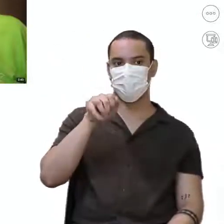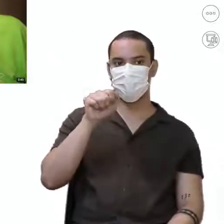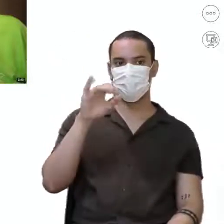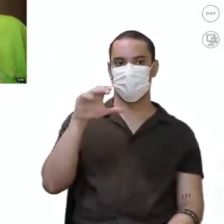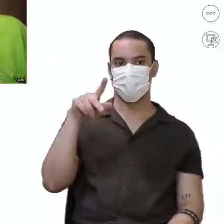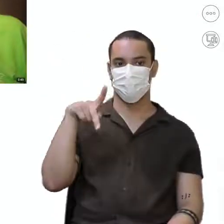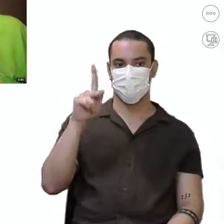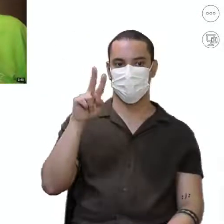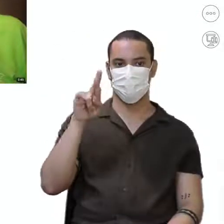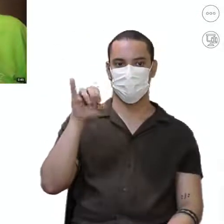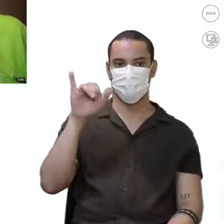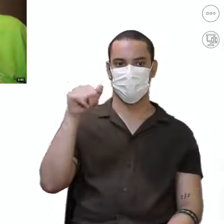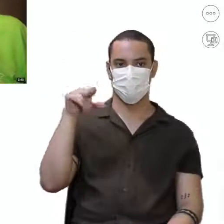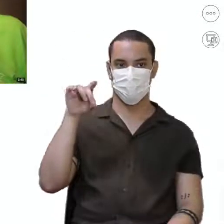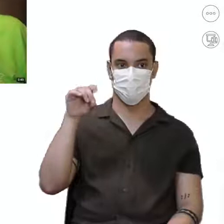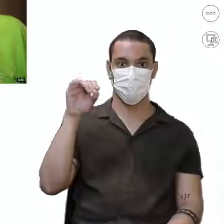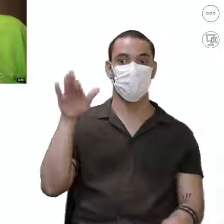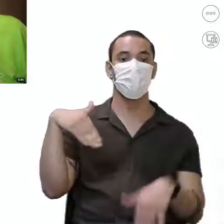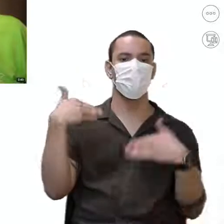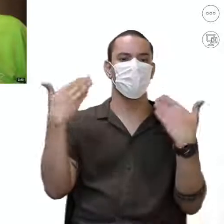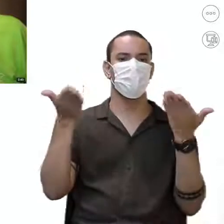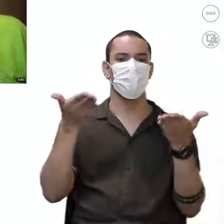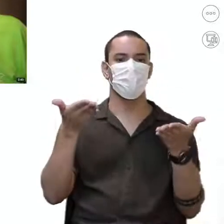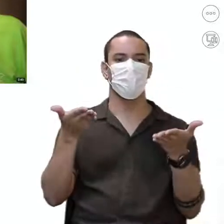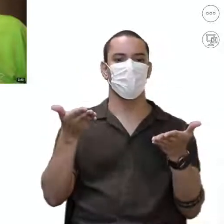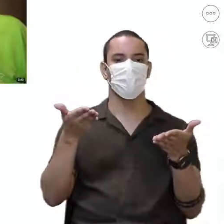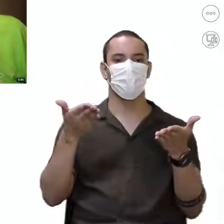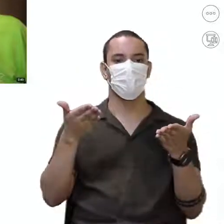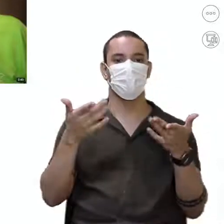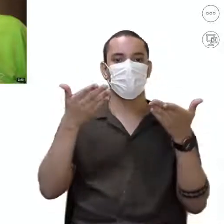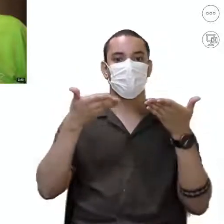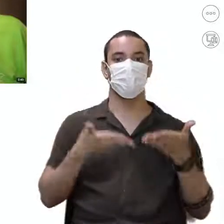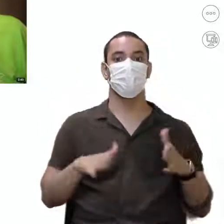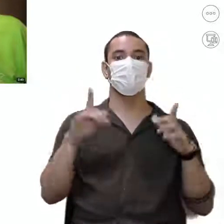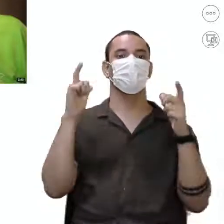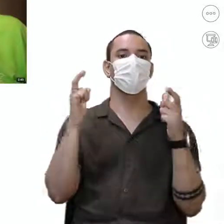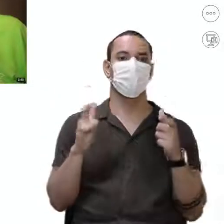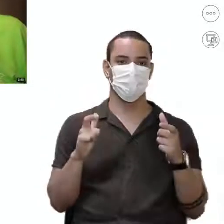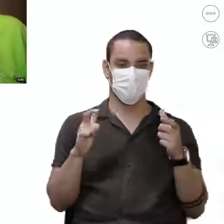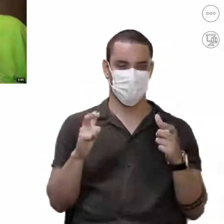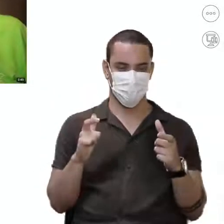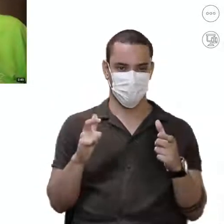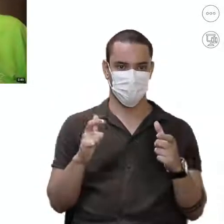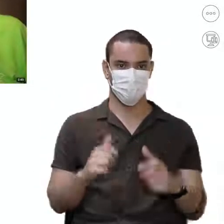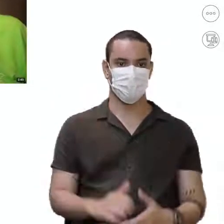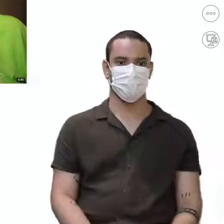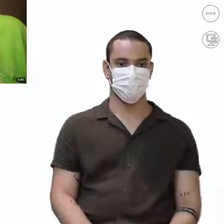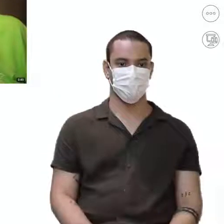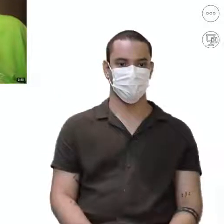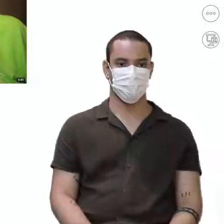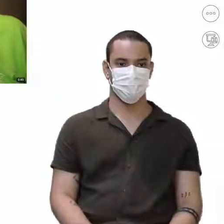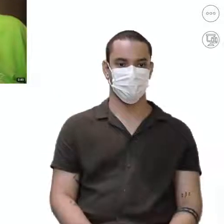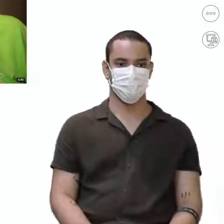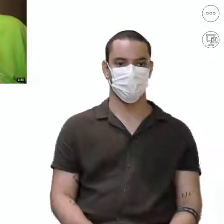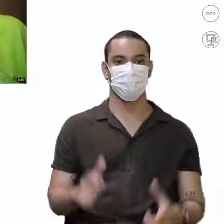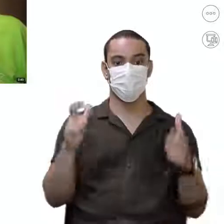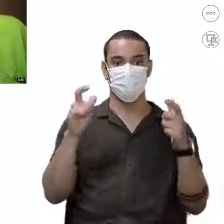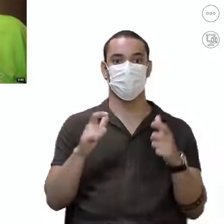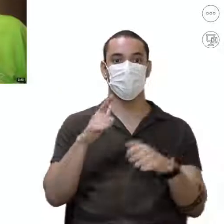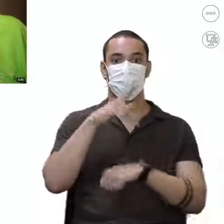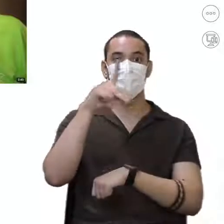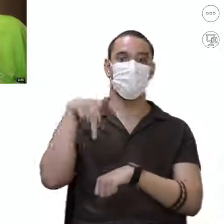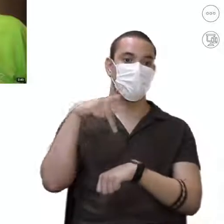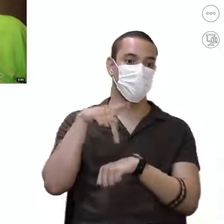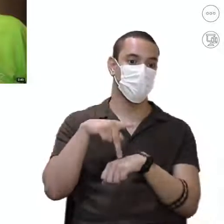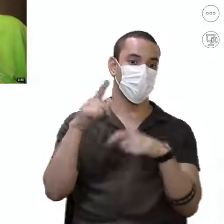tá? Qual a origem da pessoa mais velha a ser tatuada no mundo? Que isso? Da onde ela veio? De qual